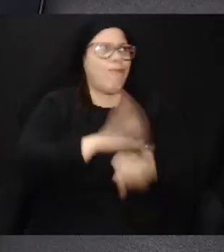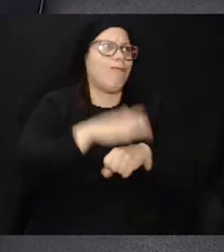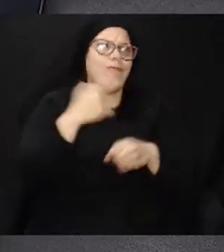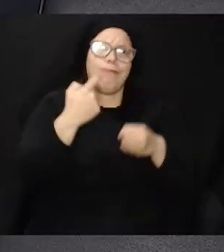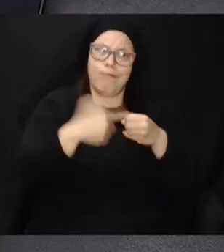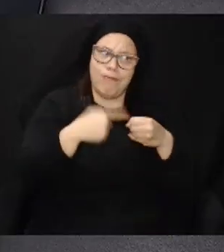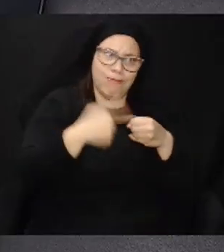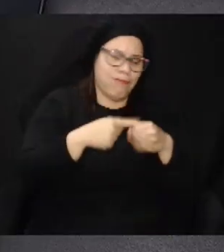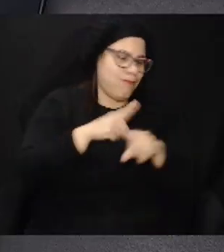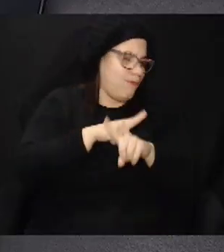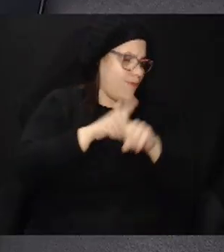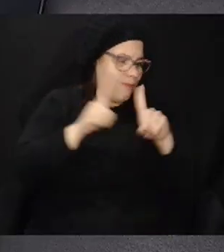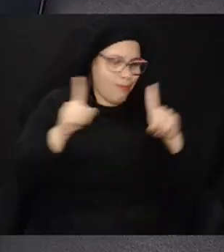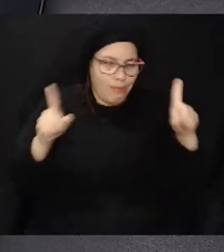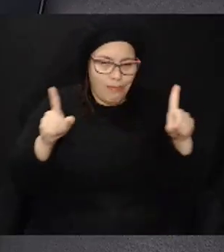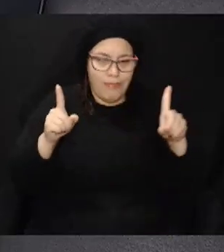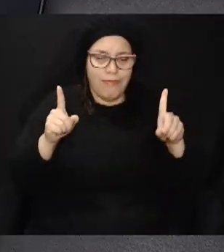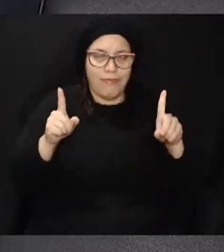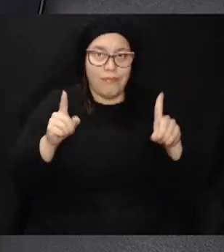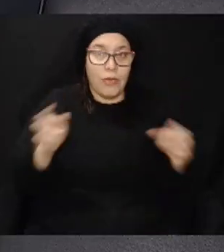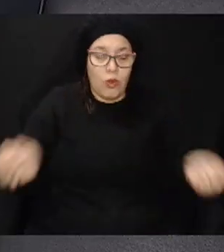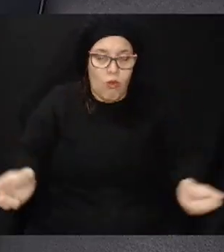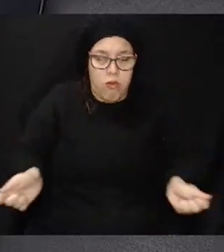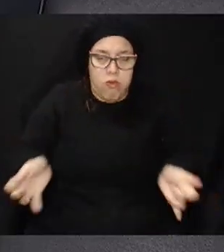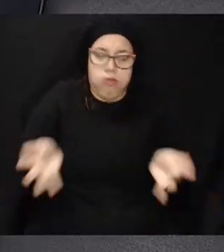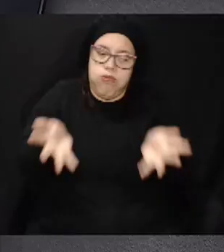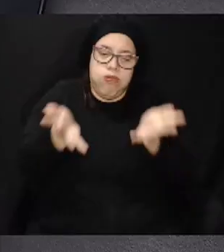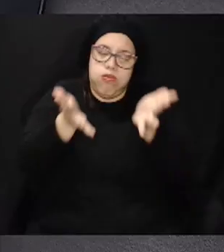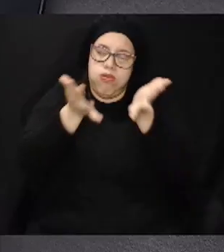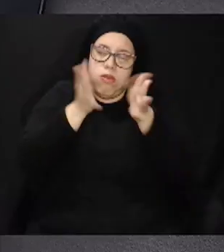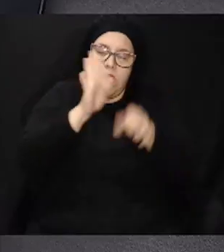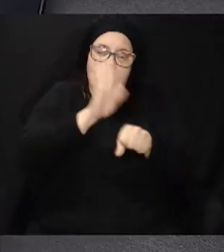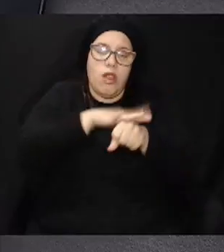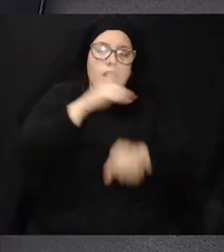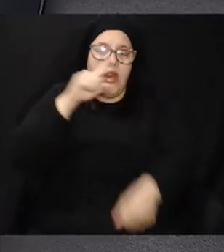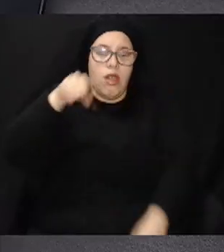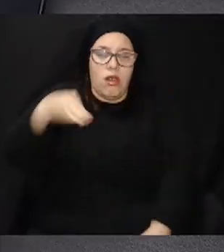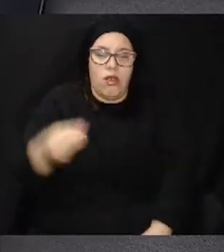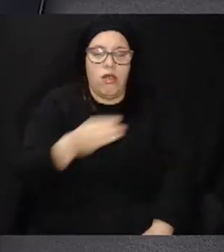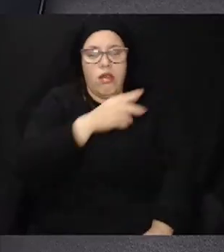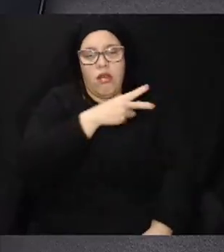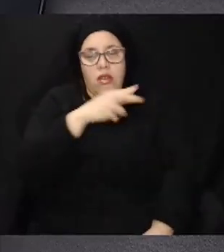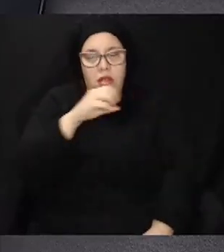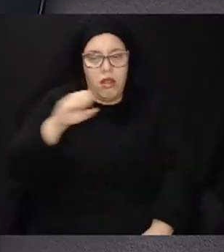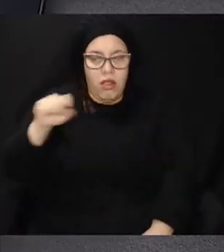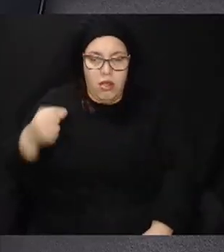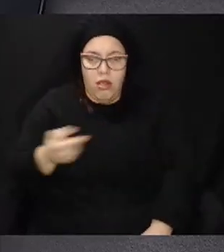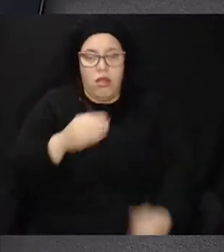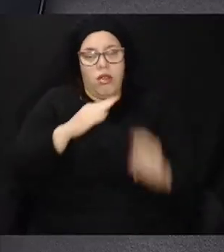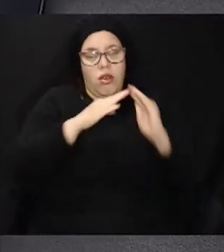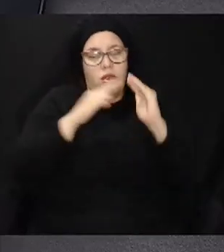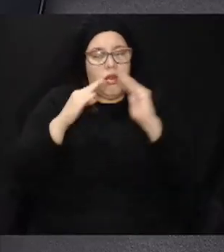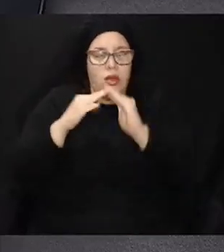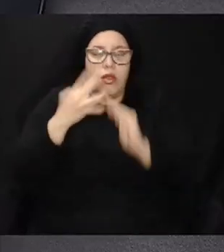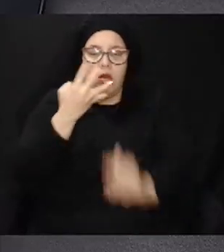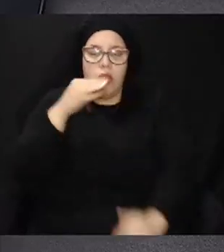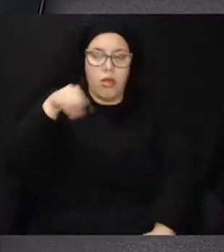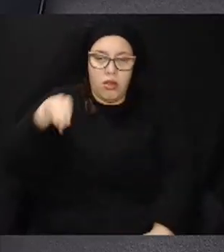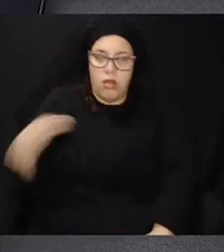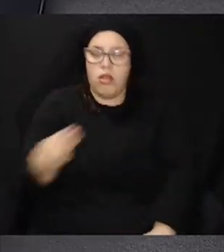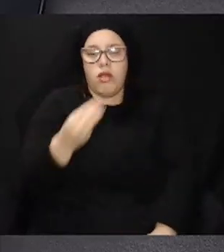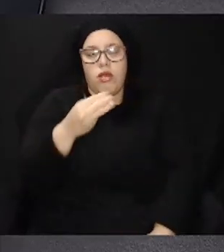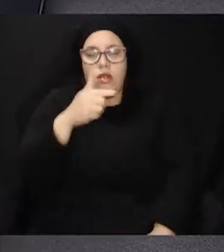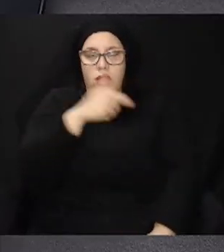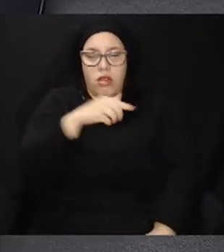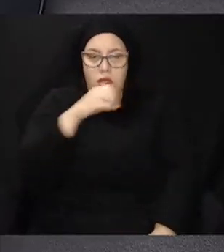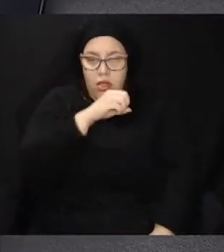Nós somos uma cidade pulsante, com mais de 1.200.000 habitantes, com quase 4.700.000 pessoas na